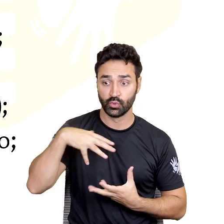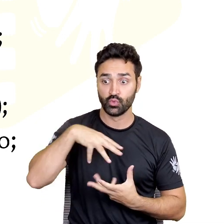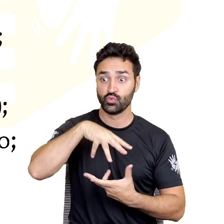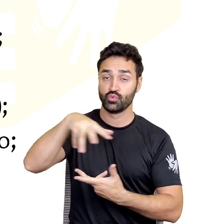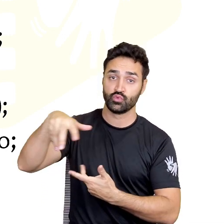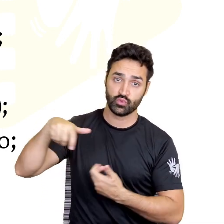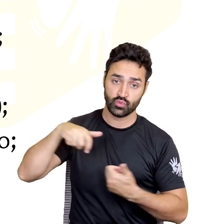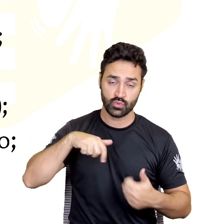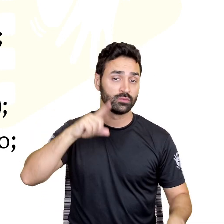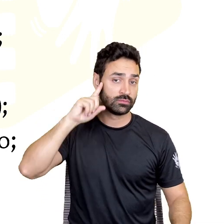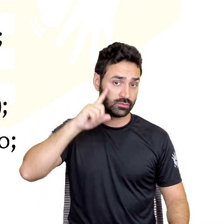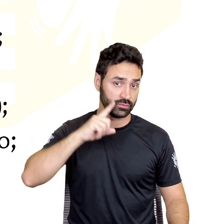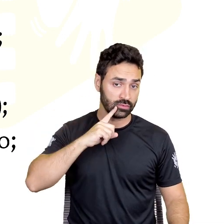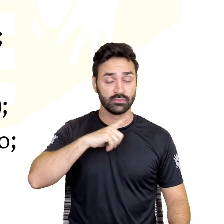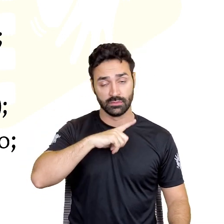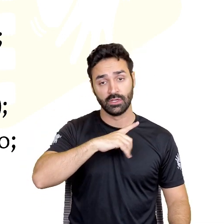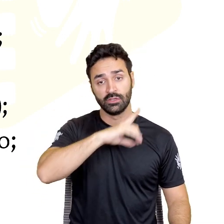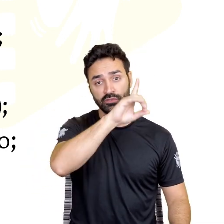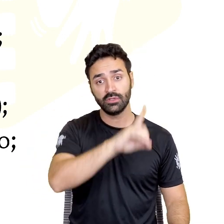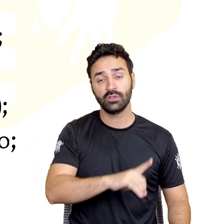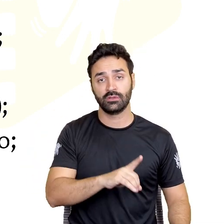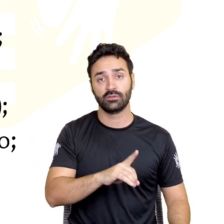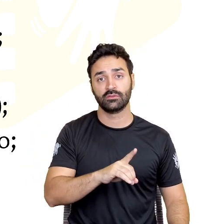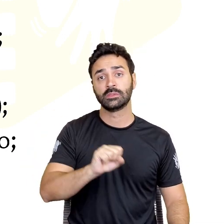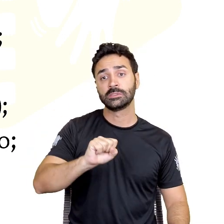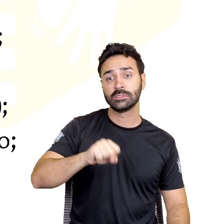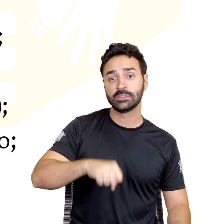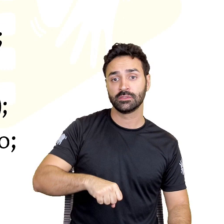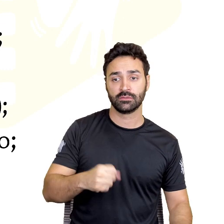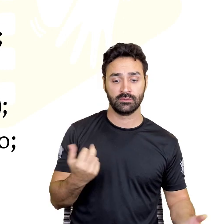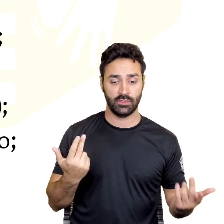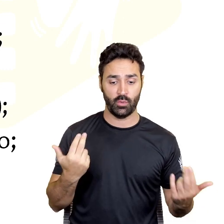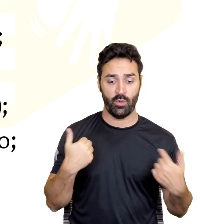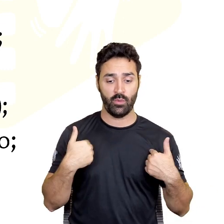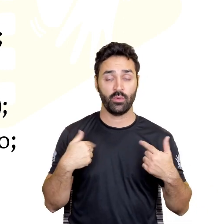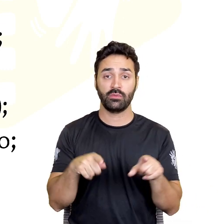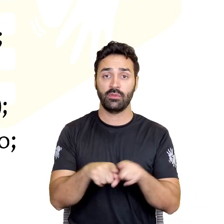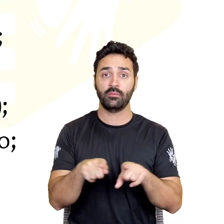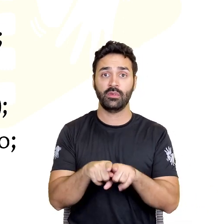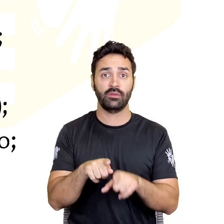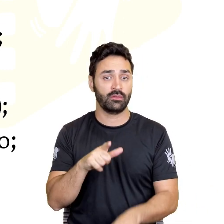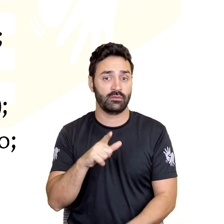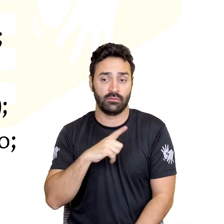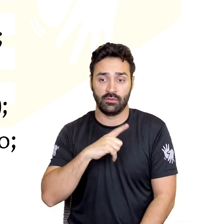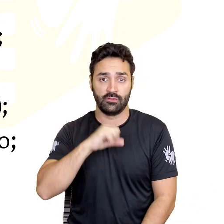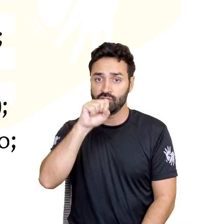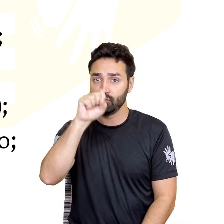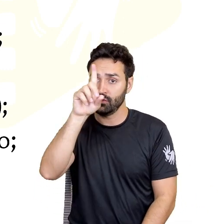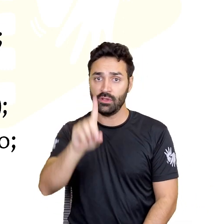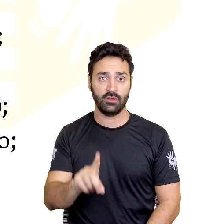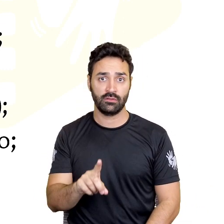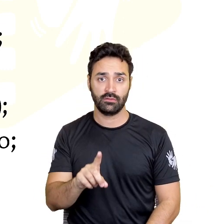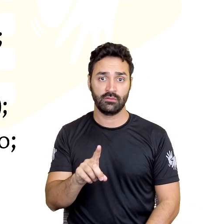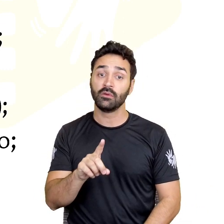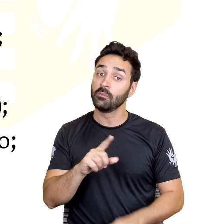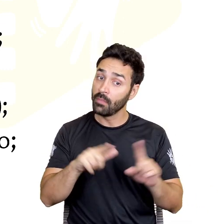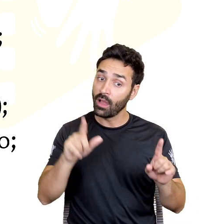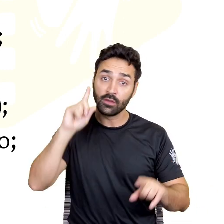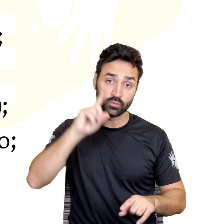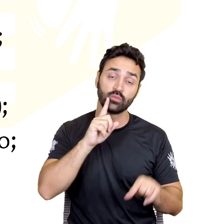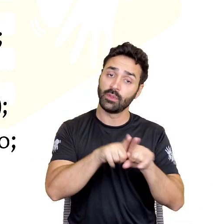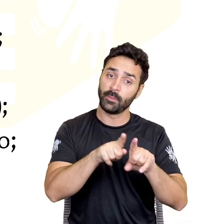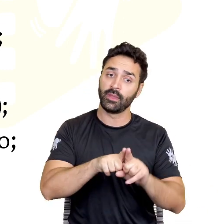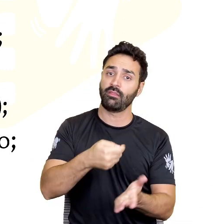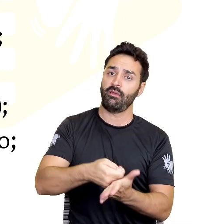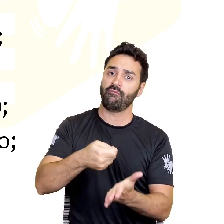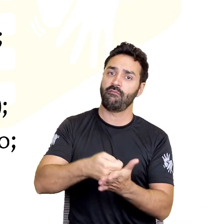pessoa surda, ela tem direitos? Tem. Assim como eu também tenho os meus direitos, mas ela também tem deveres que devem ser